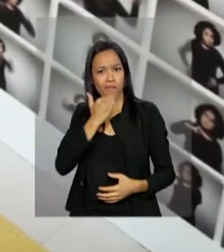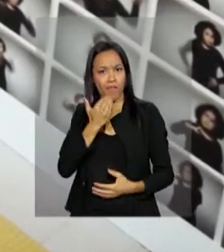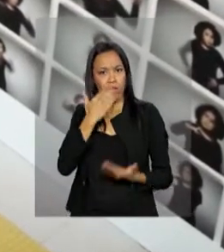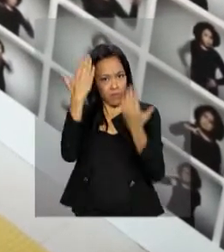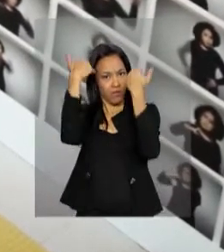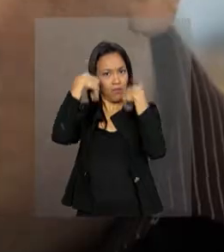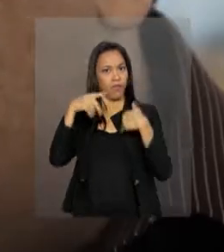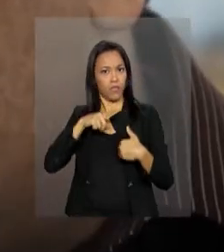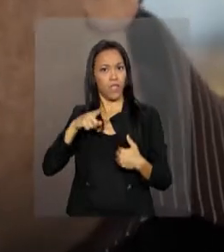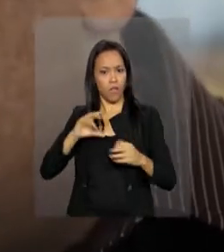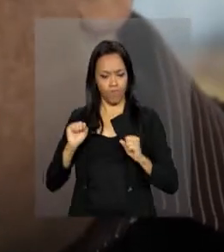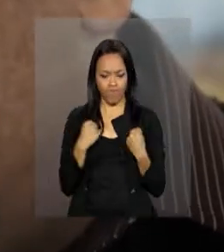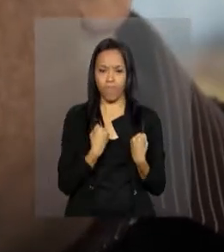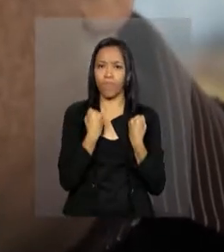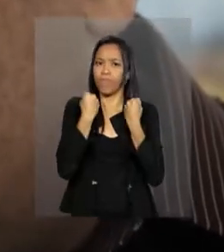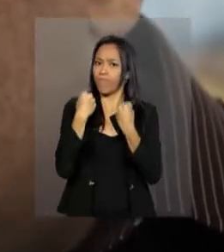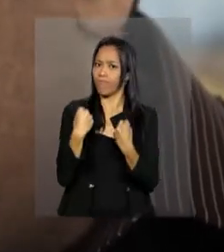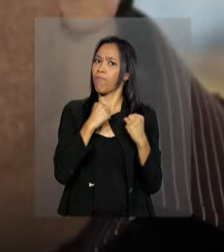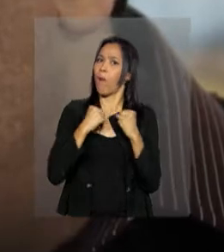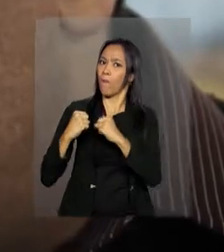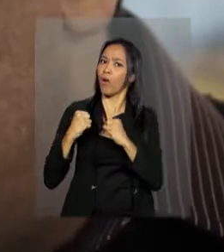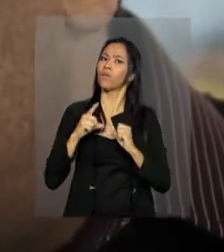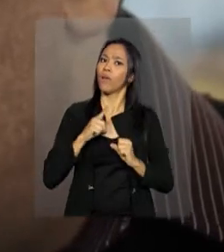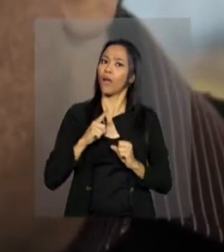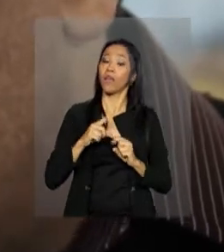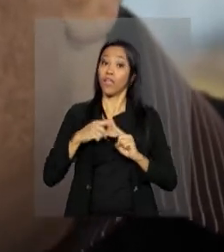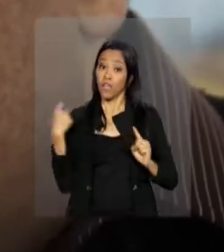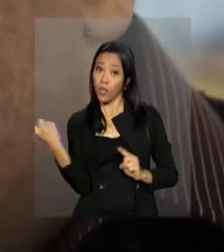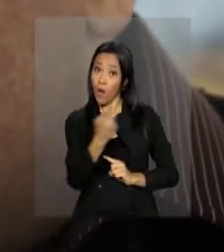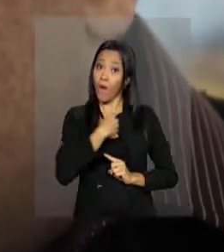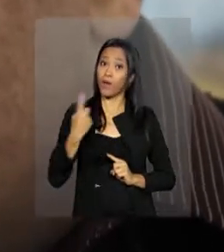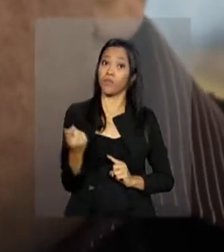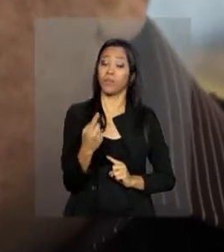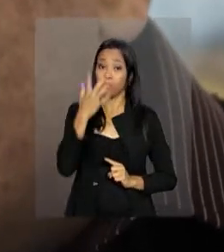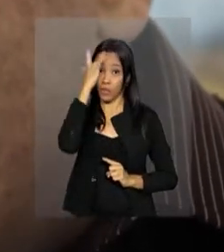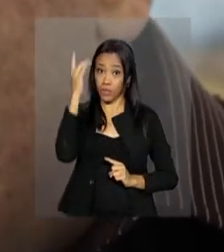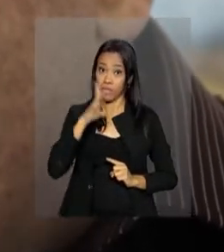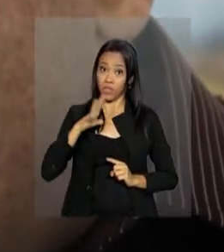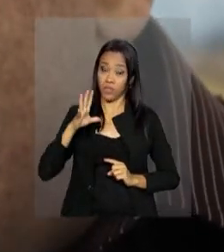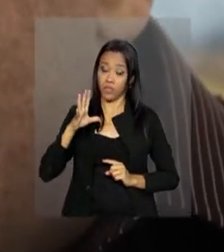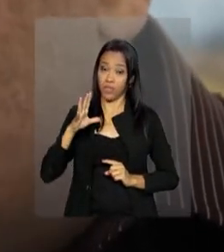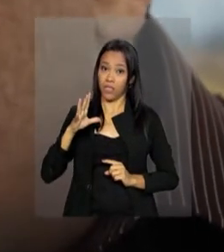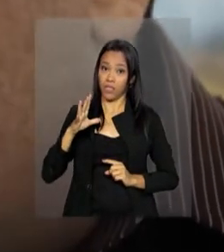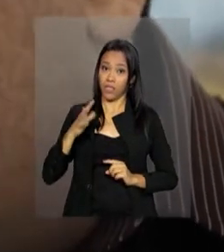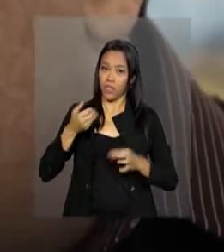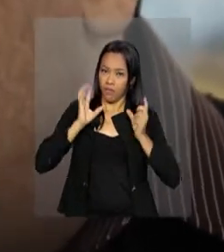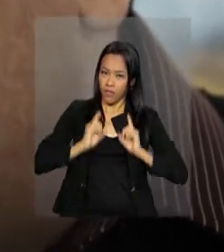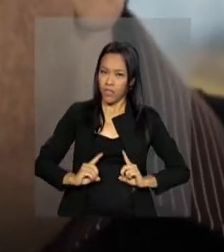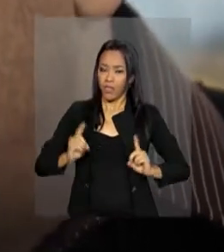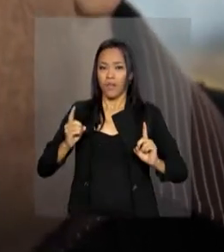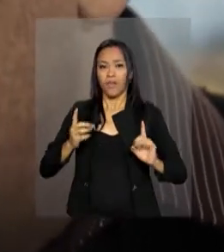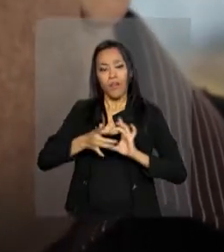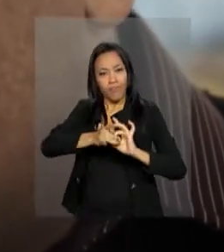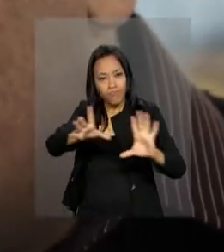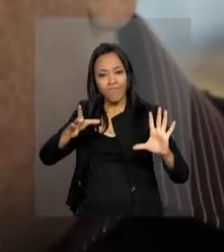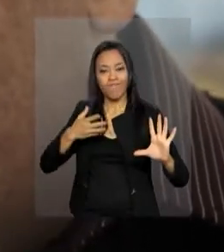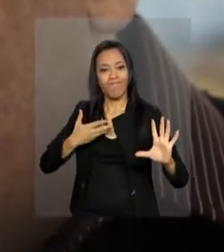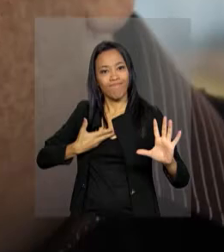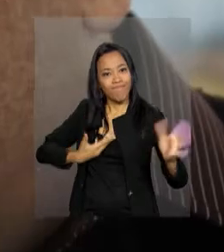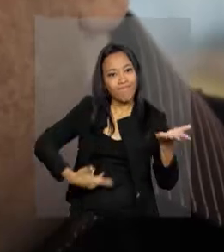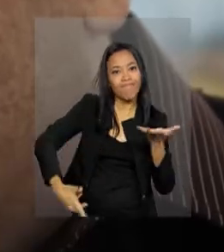potencialidade. E nós, pessoas com deficiência, nessa exposição, estamos nos colocando à disposição